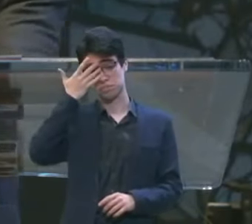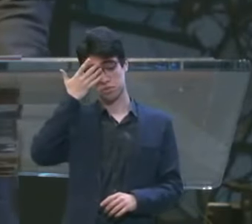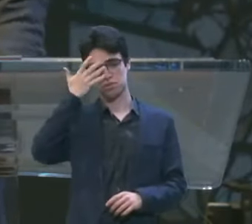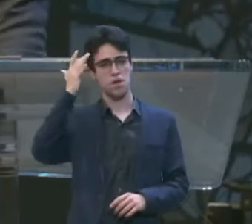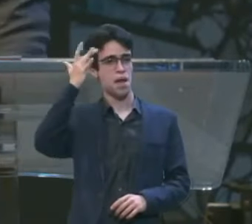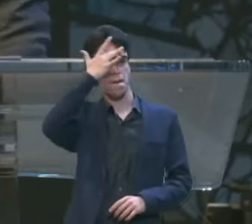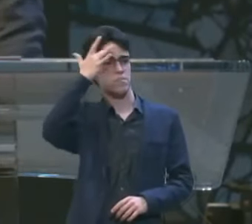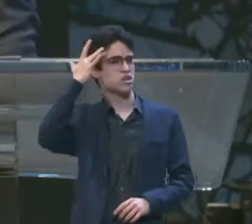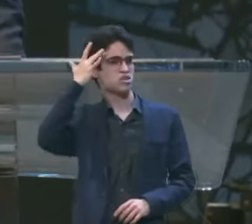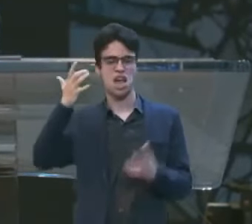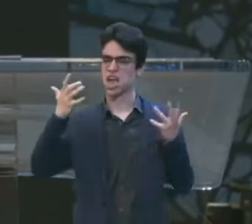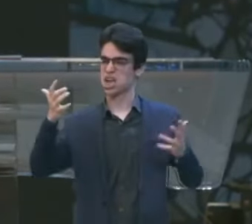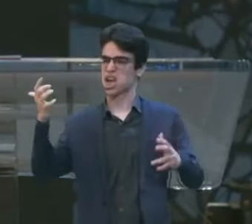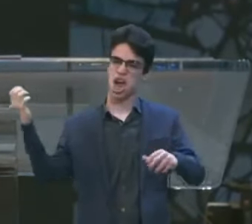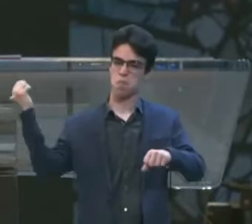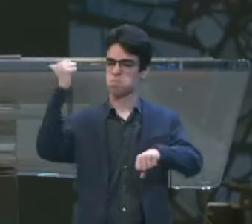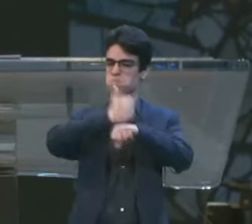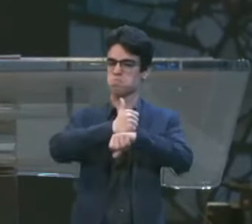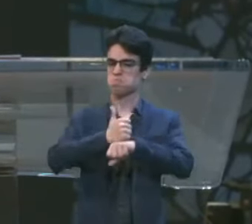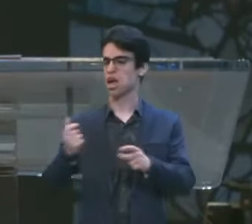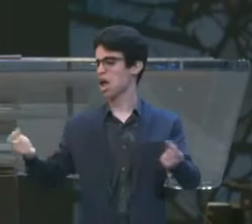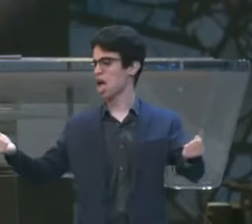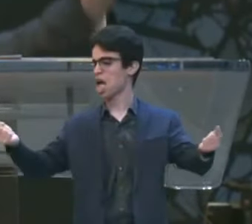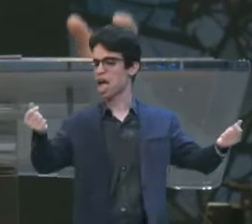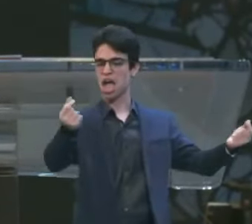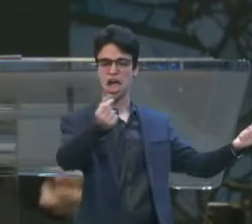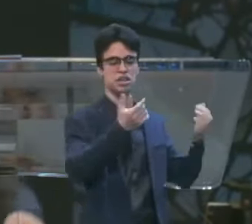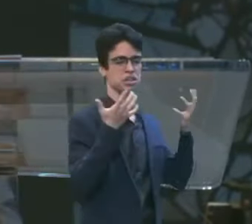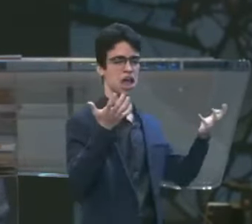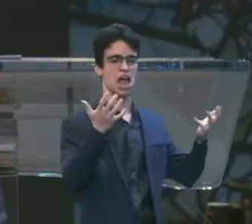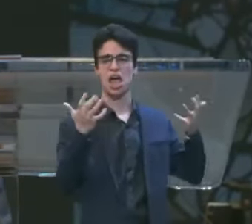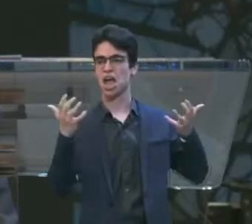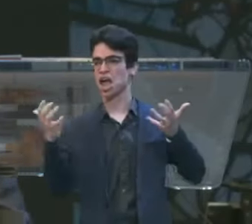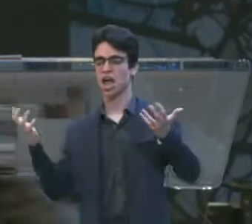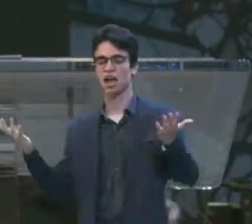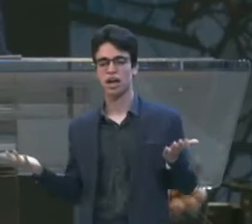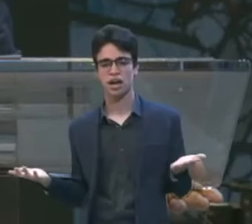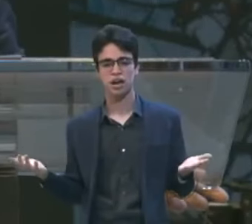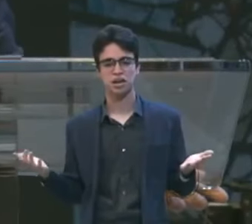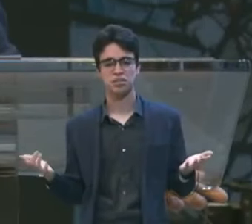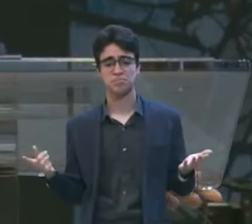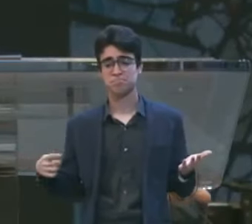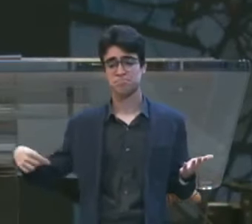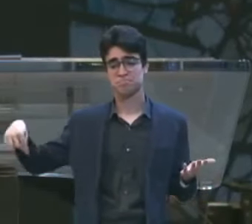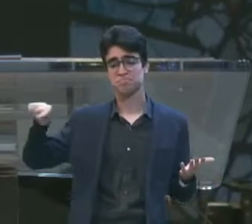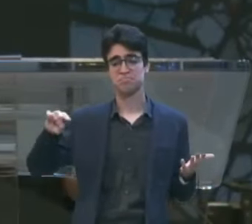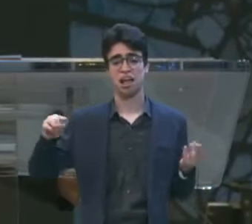desejam o poder a todo custo, querem dinheiro, querem tudo. Não são